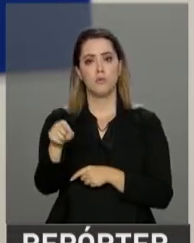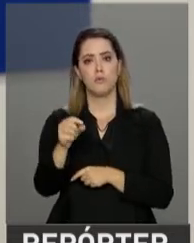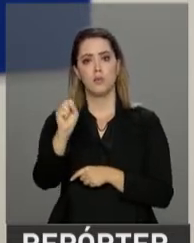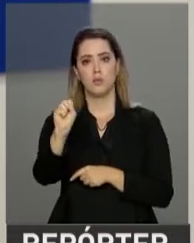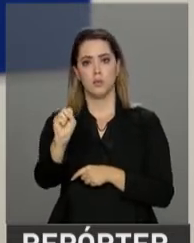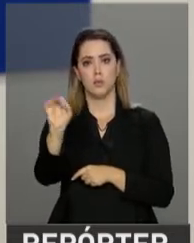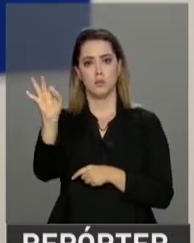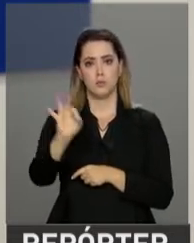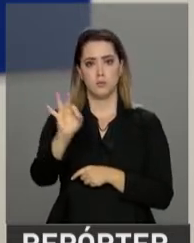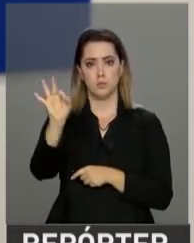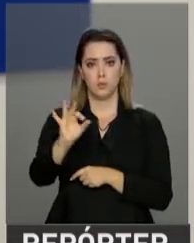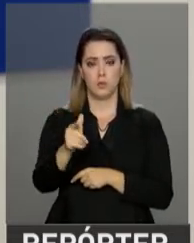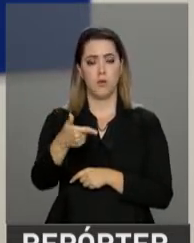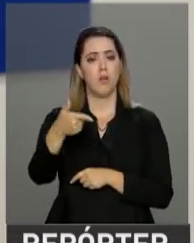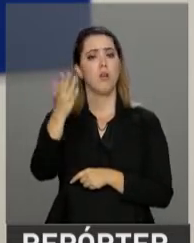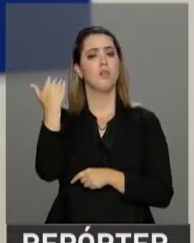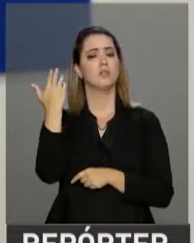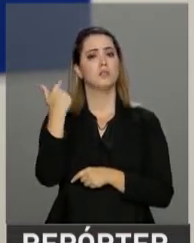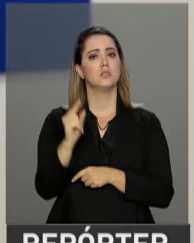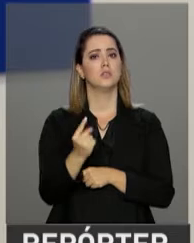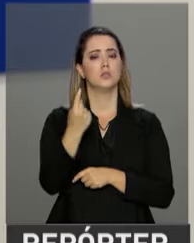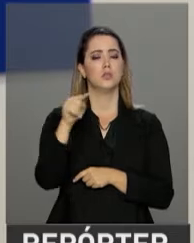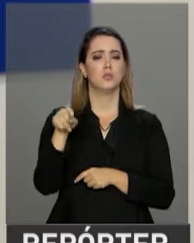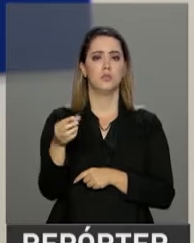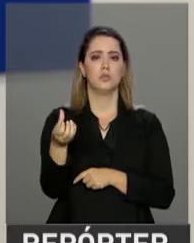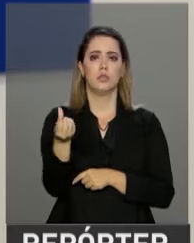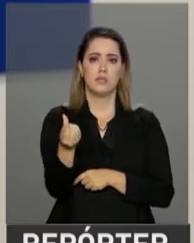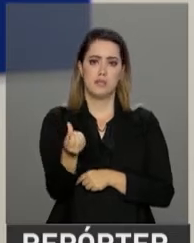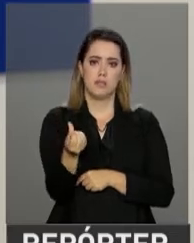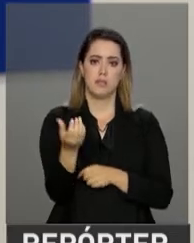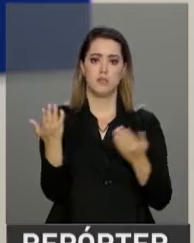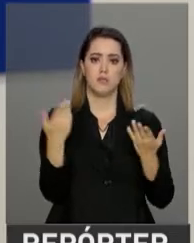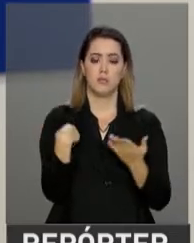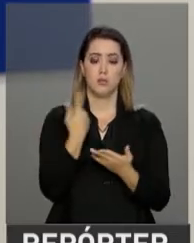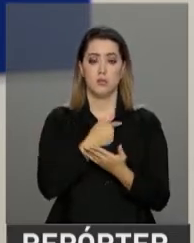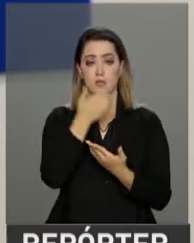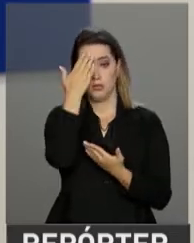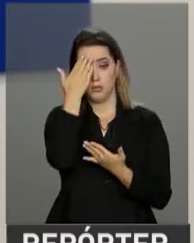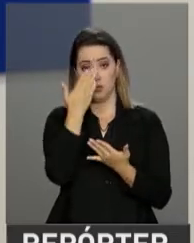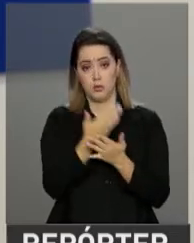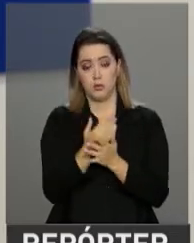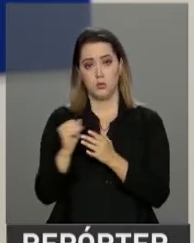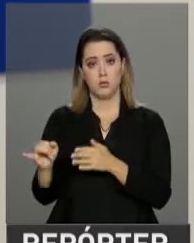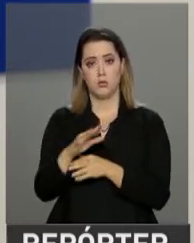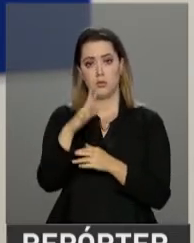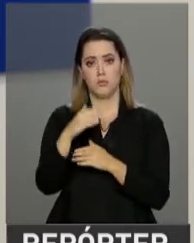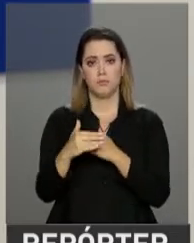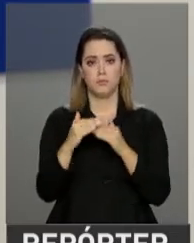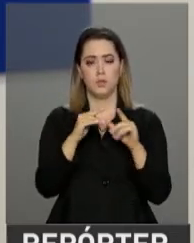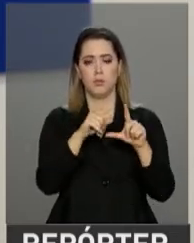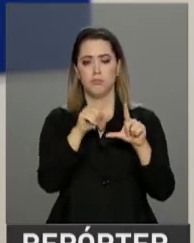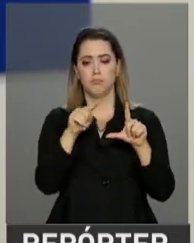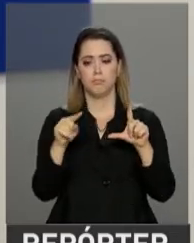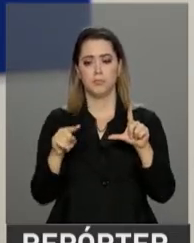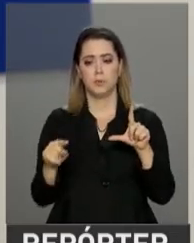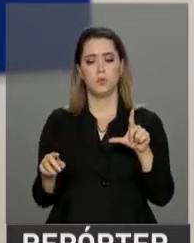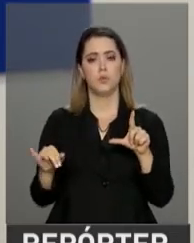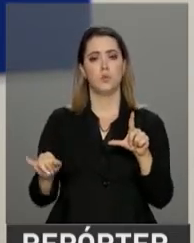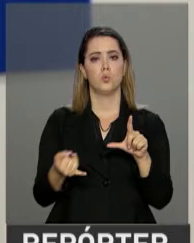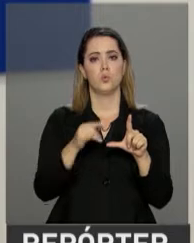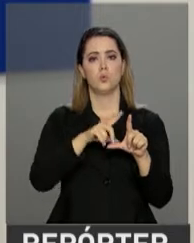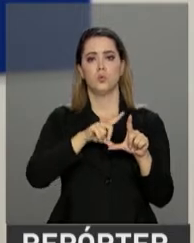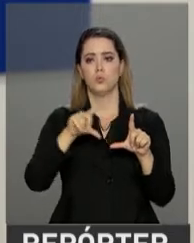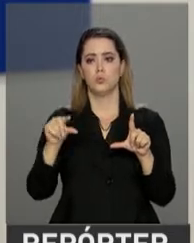expectativa anterior era de uma alta de 1,6 ou seja a gente acredita que a inflação deve continuar baixa taxa de juros